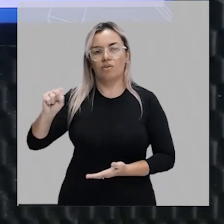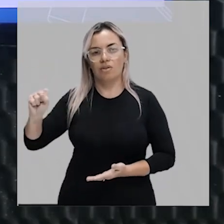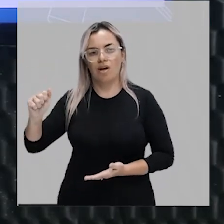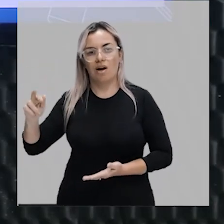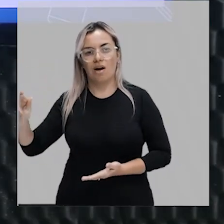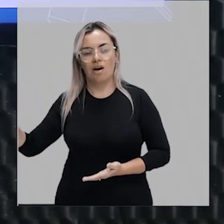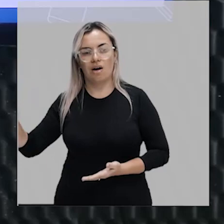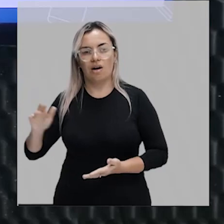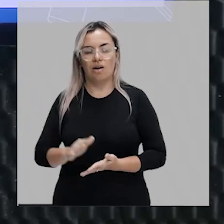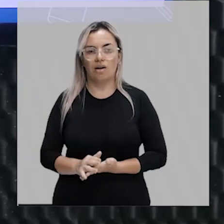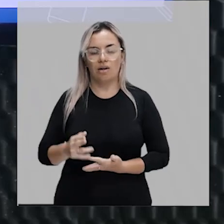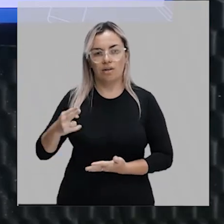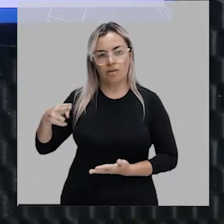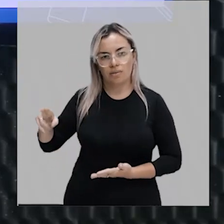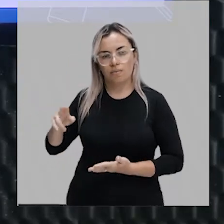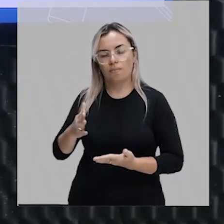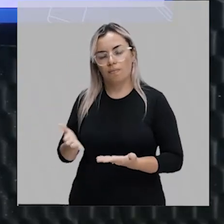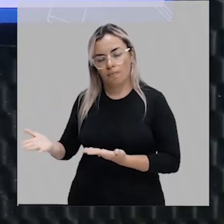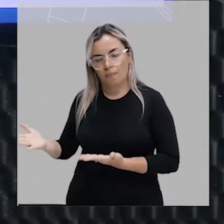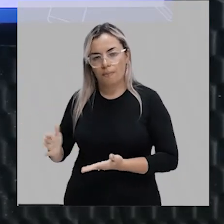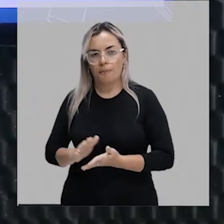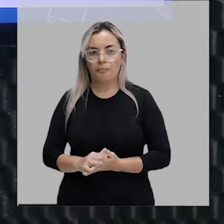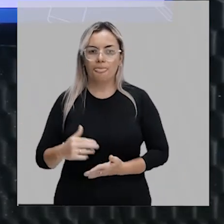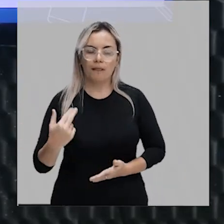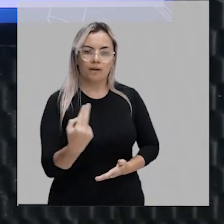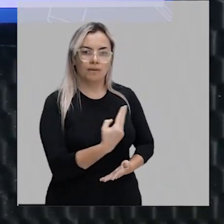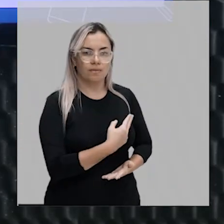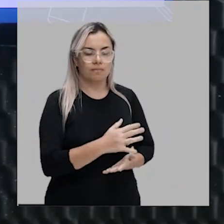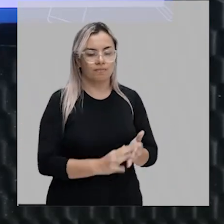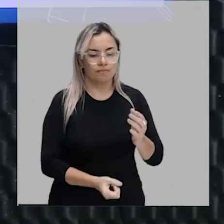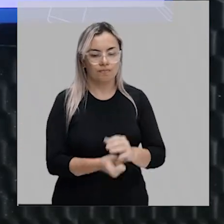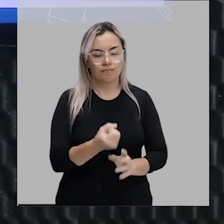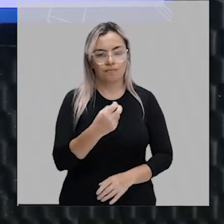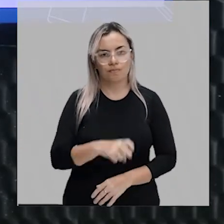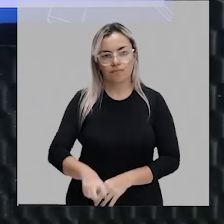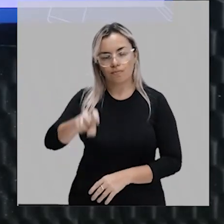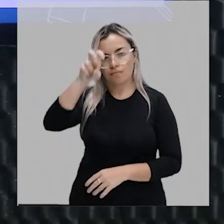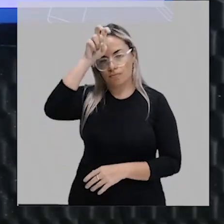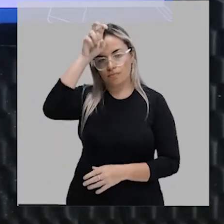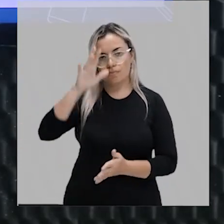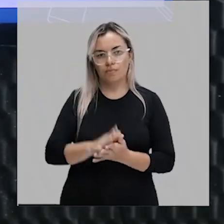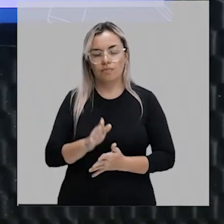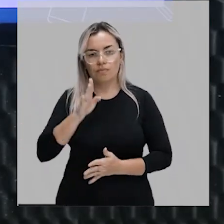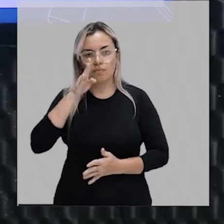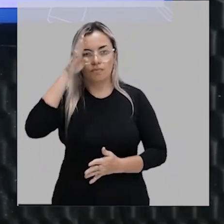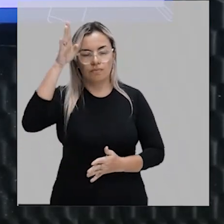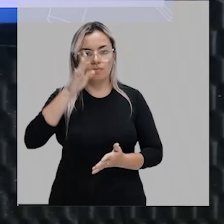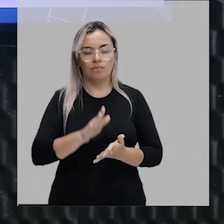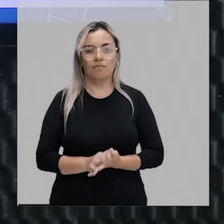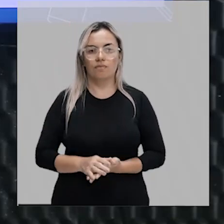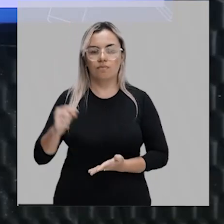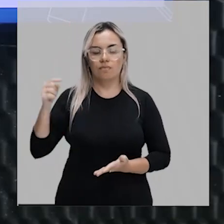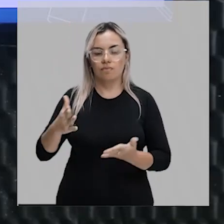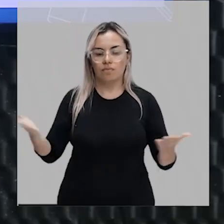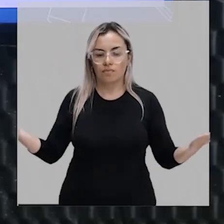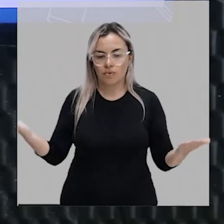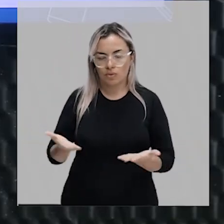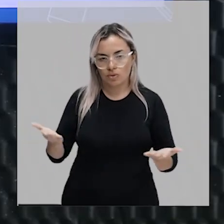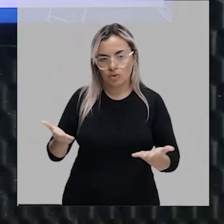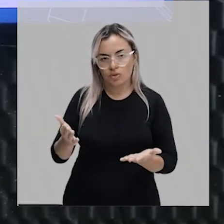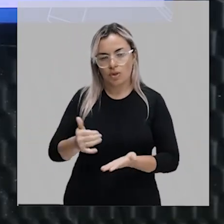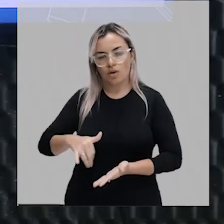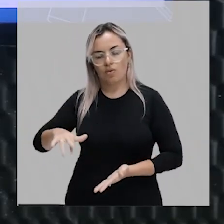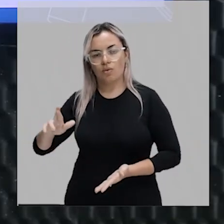África, a chamada África Saariana. Nós temos o surgimento do Egito, e principalmente onde hoje está o